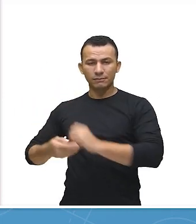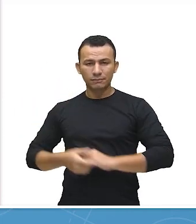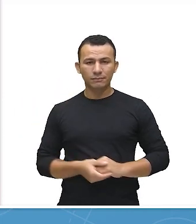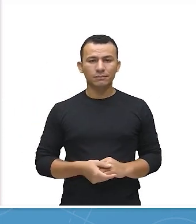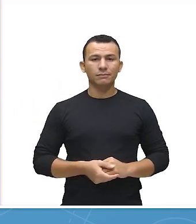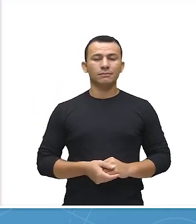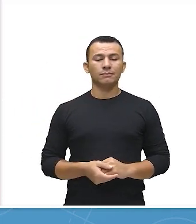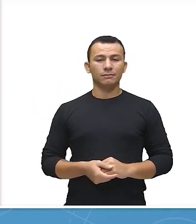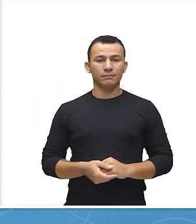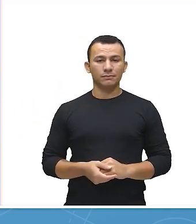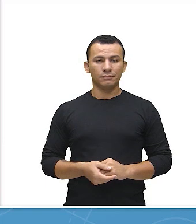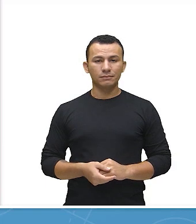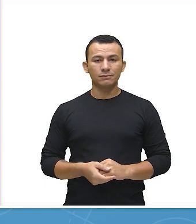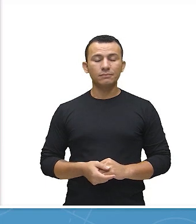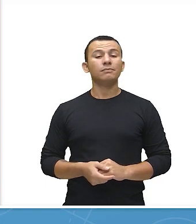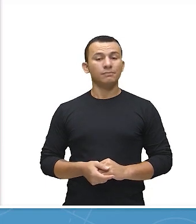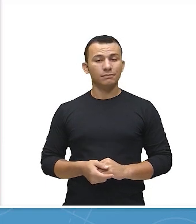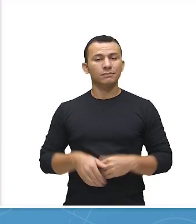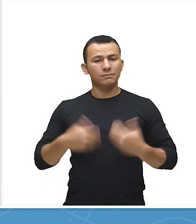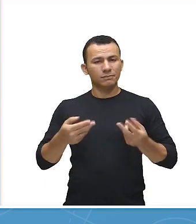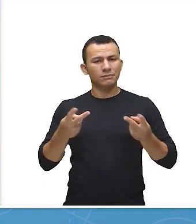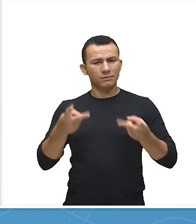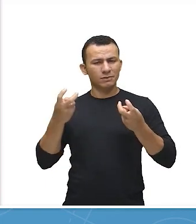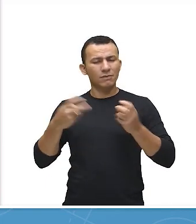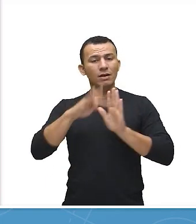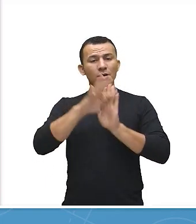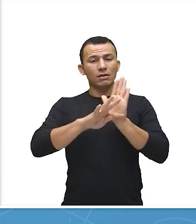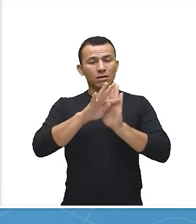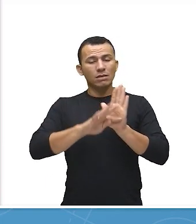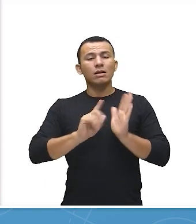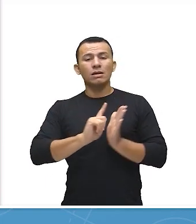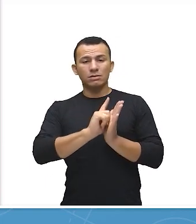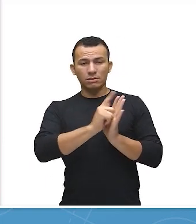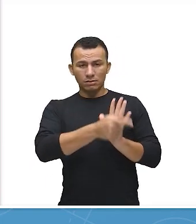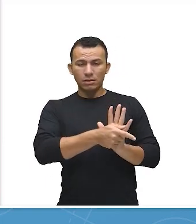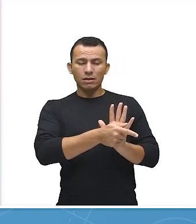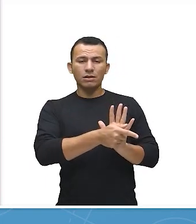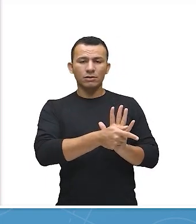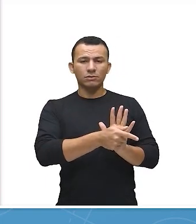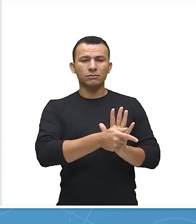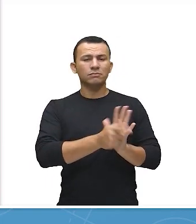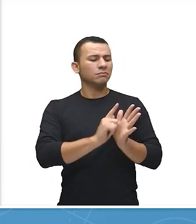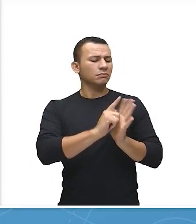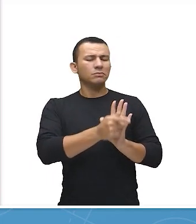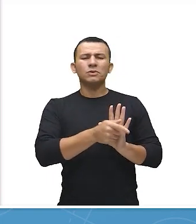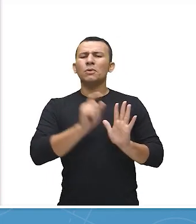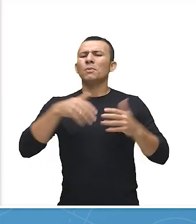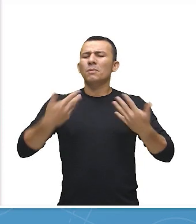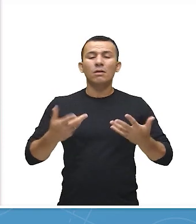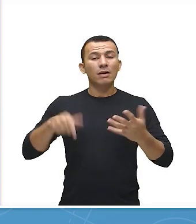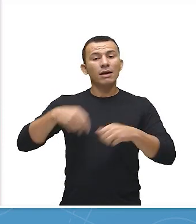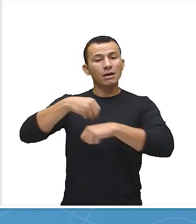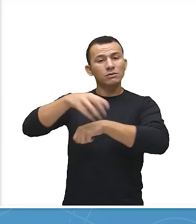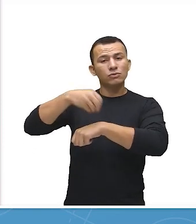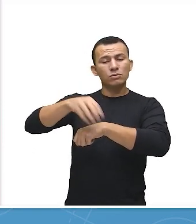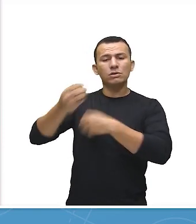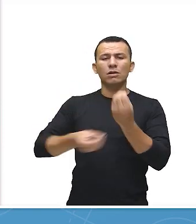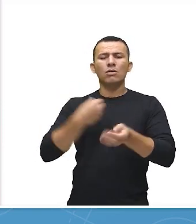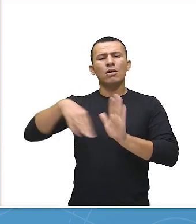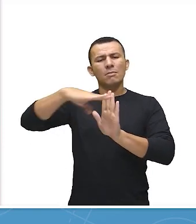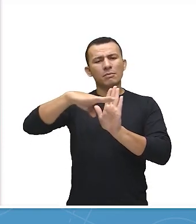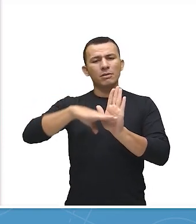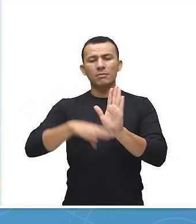Então, vocês observaram que esse é um texto, um gênero textual, e que está instruindo, né, passo a passo, como